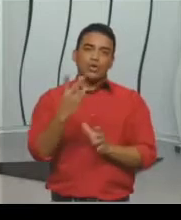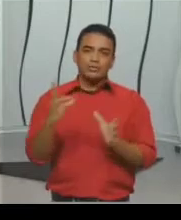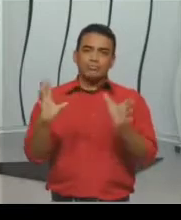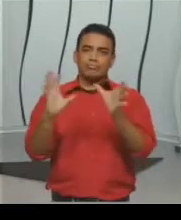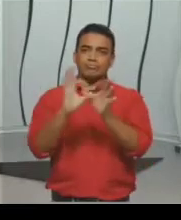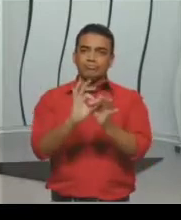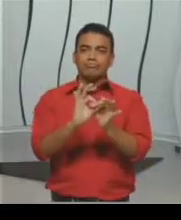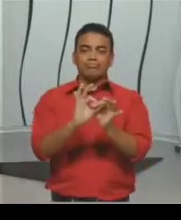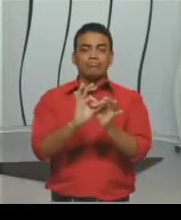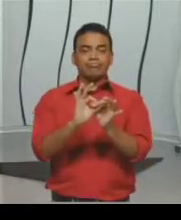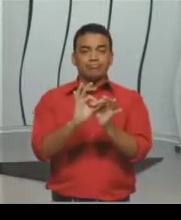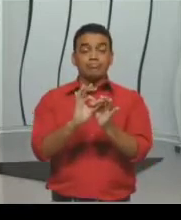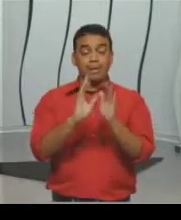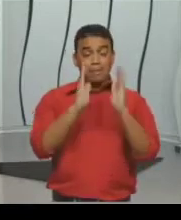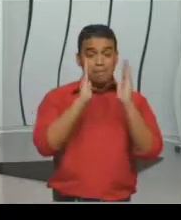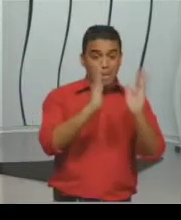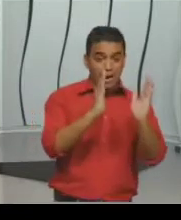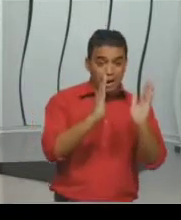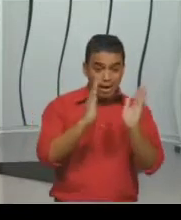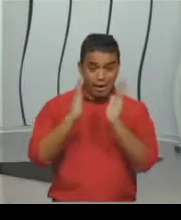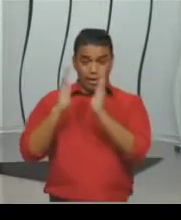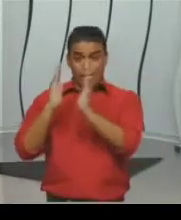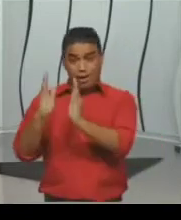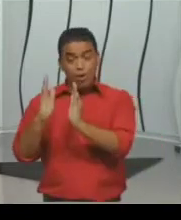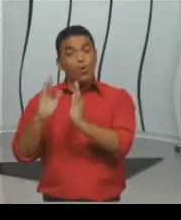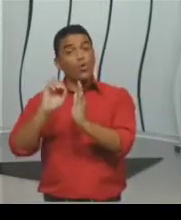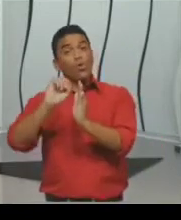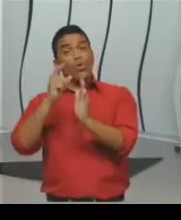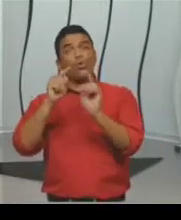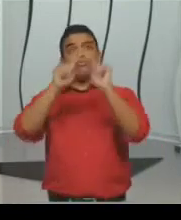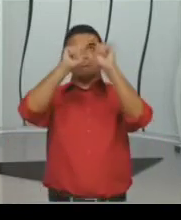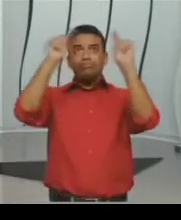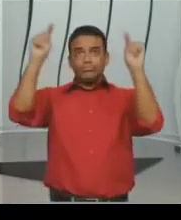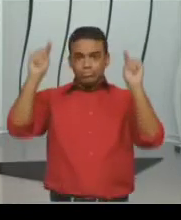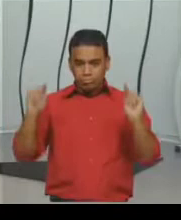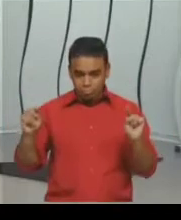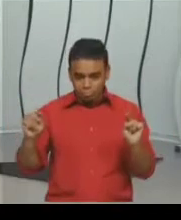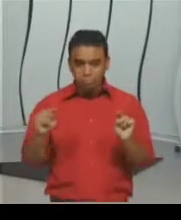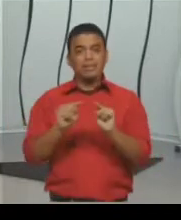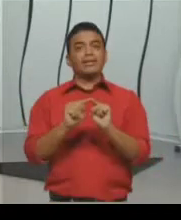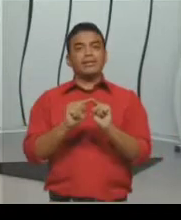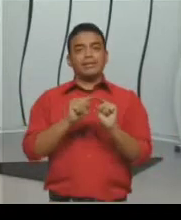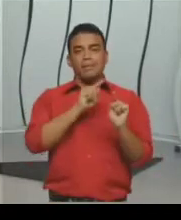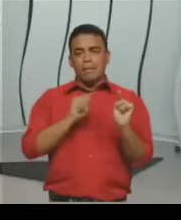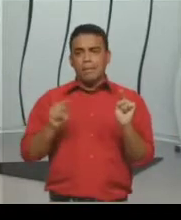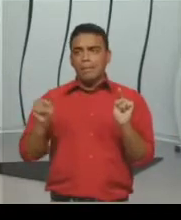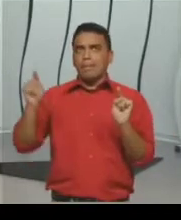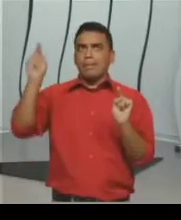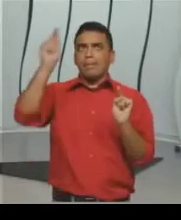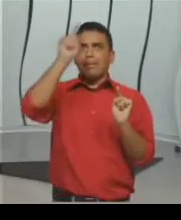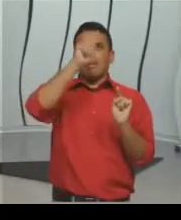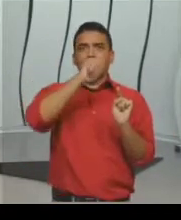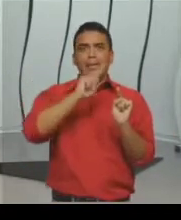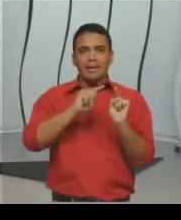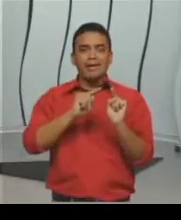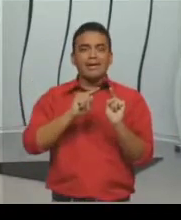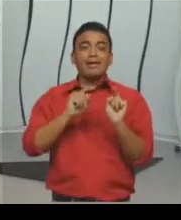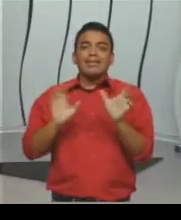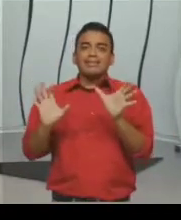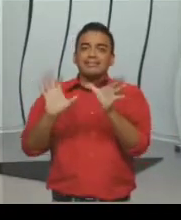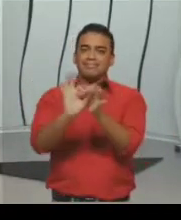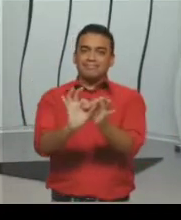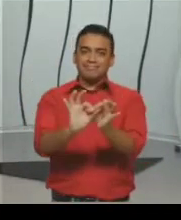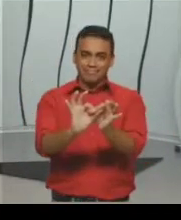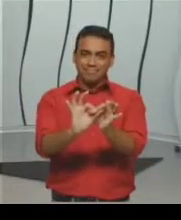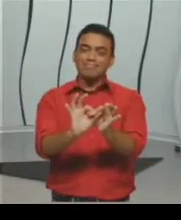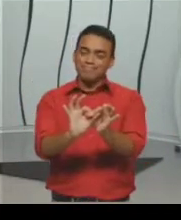conectados, tanto em paralelo quanto em série, a um gerador. Basicamente, é uma mistura dos circuitos. Aqui está o